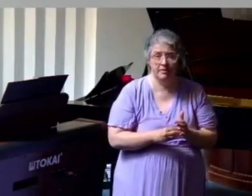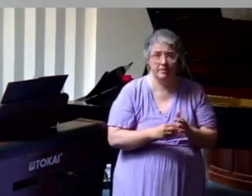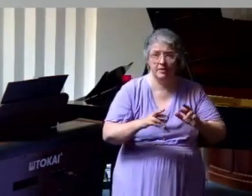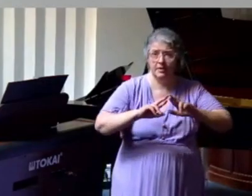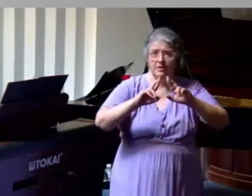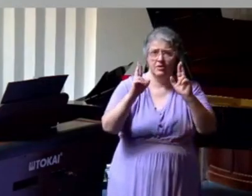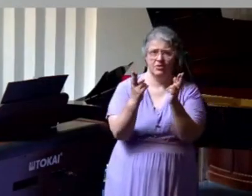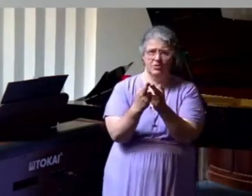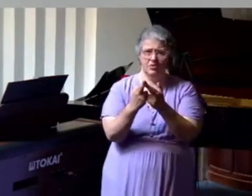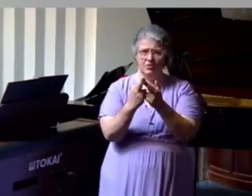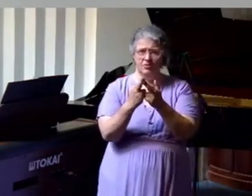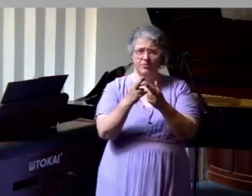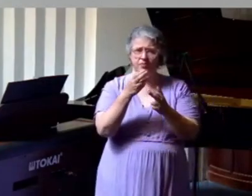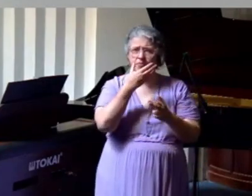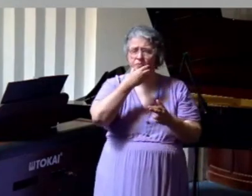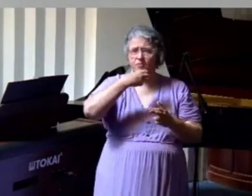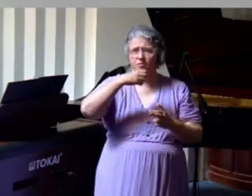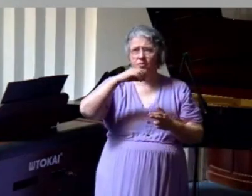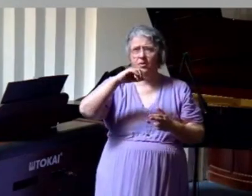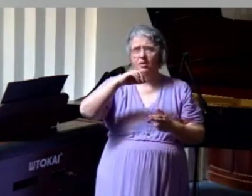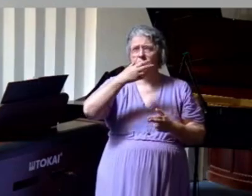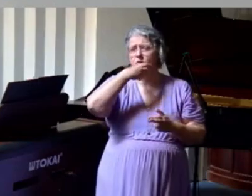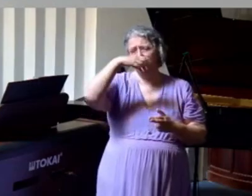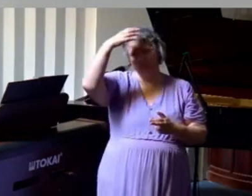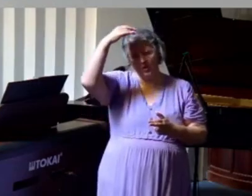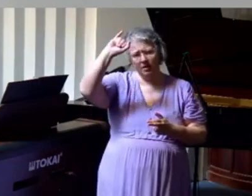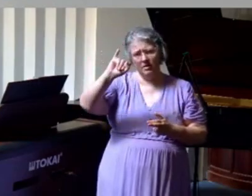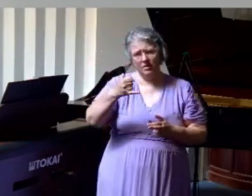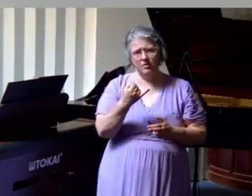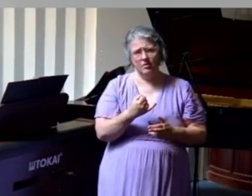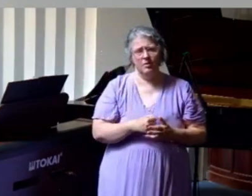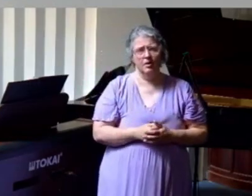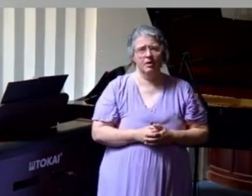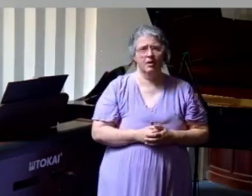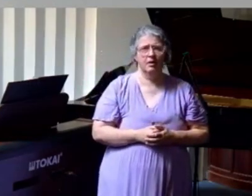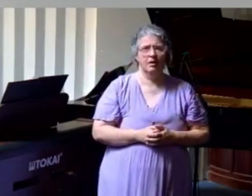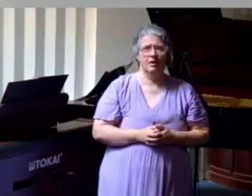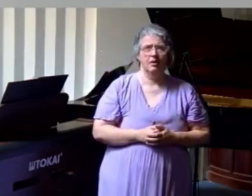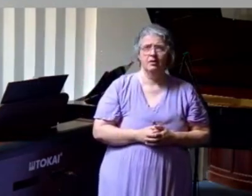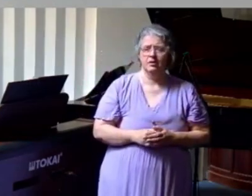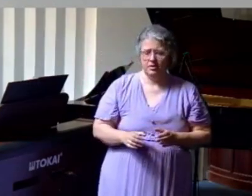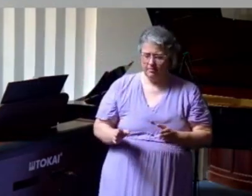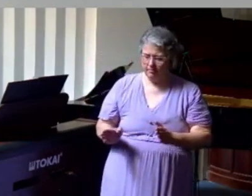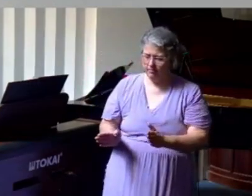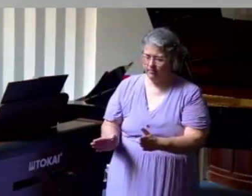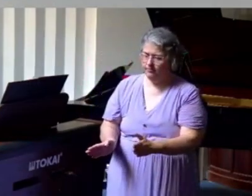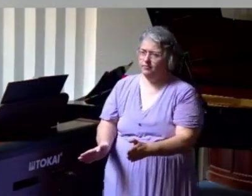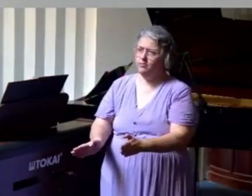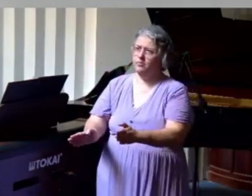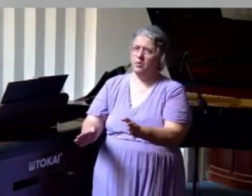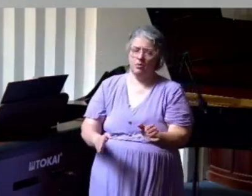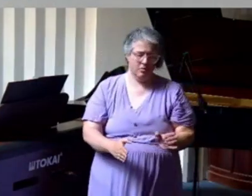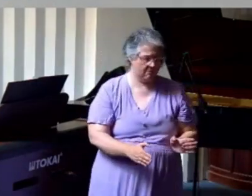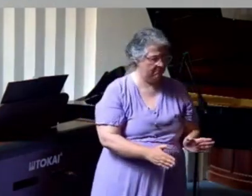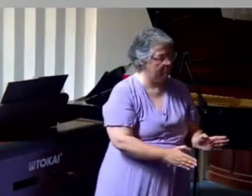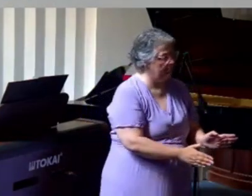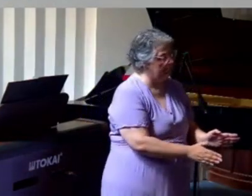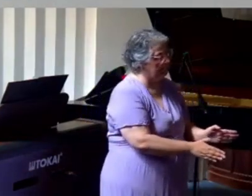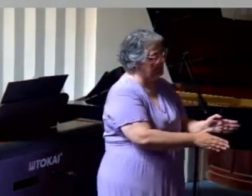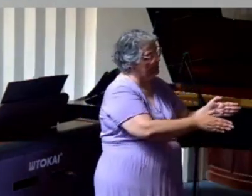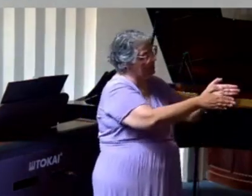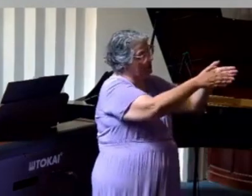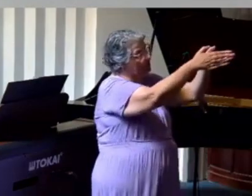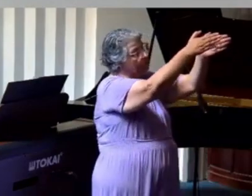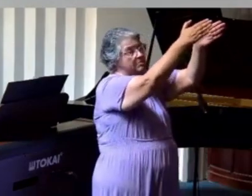reinado de Joás, os altos não foram retirados. Altos eram altares de adoração a muitos